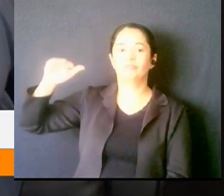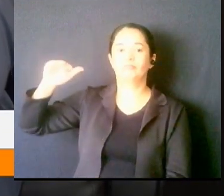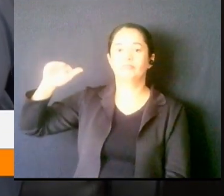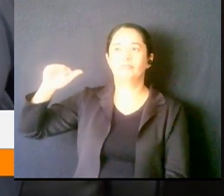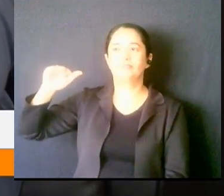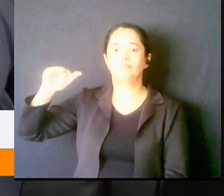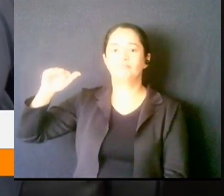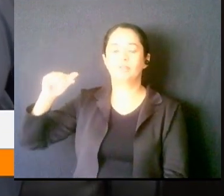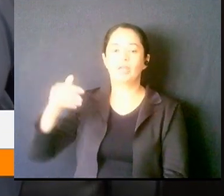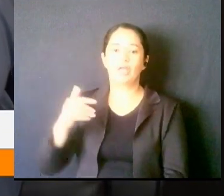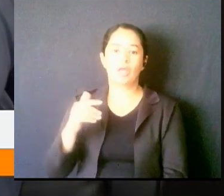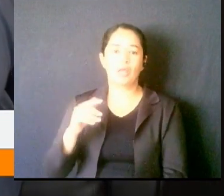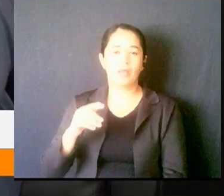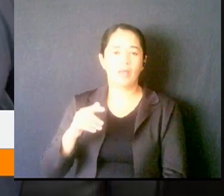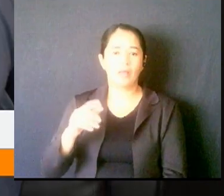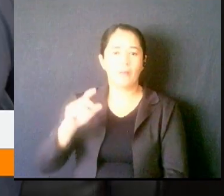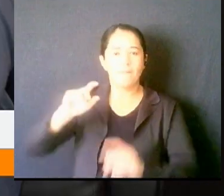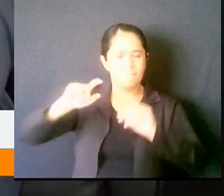problemas